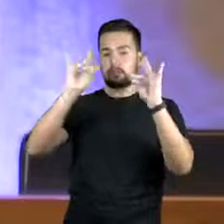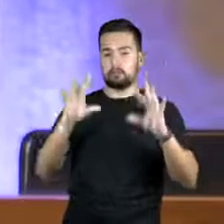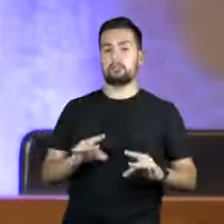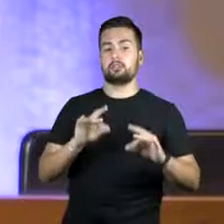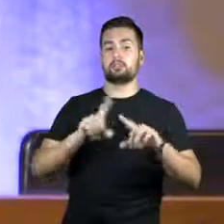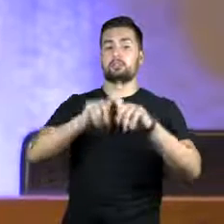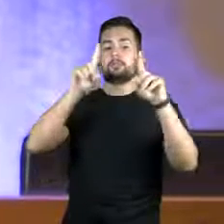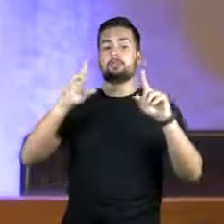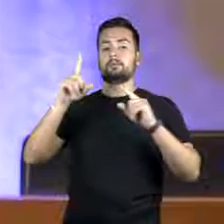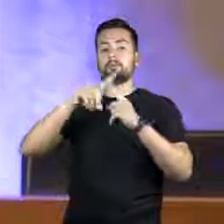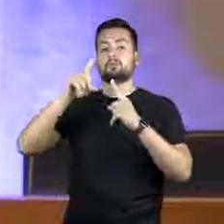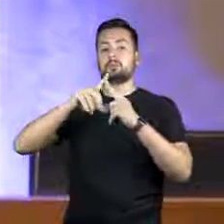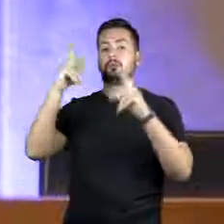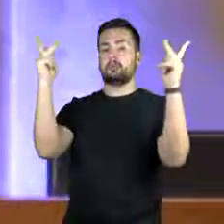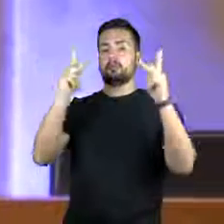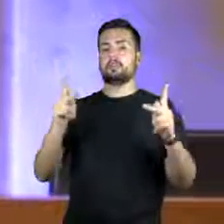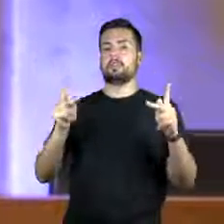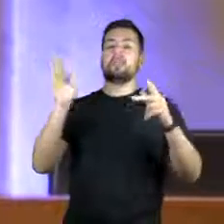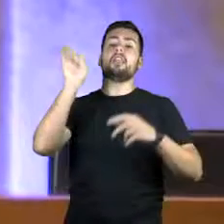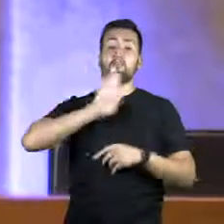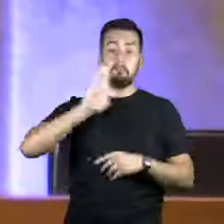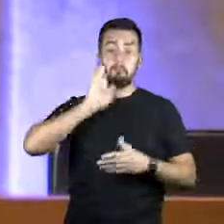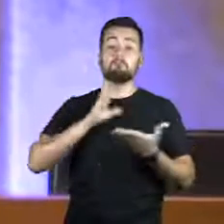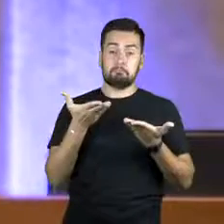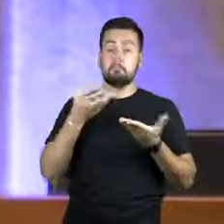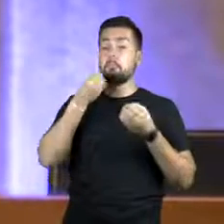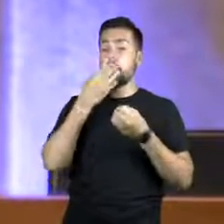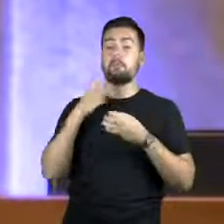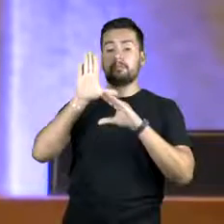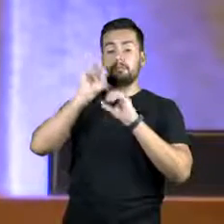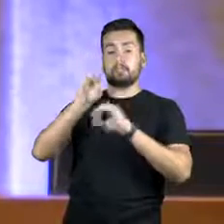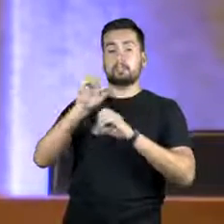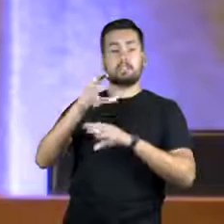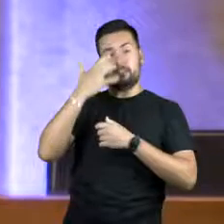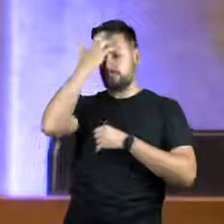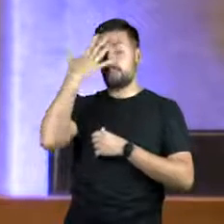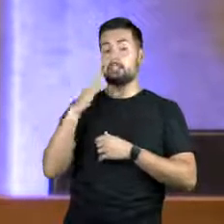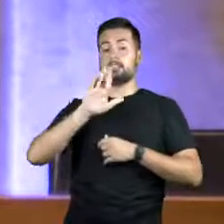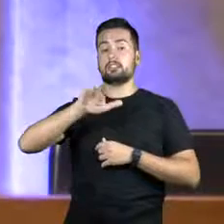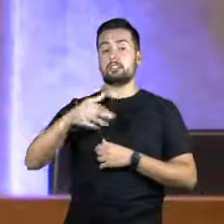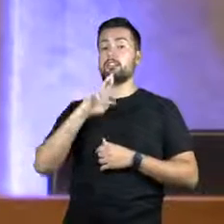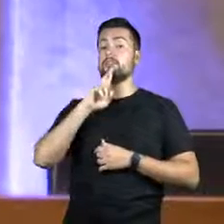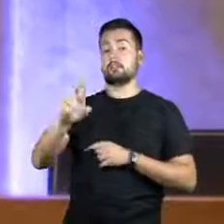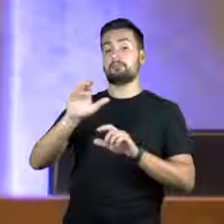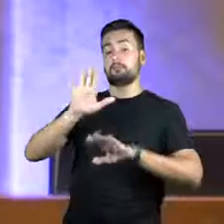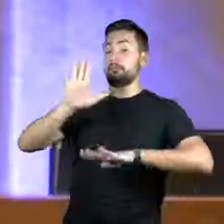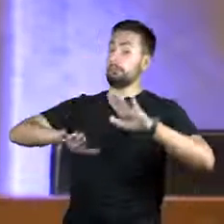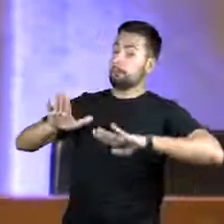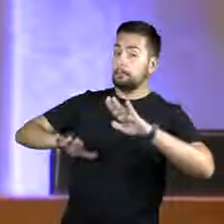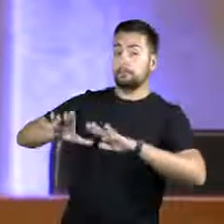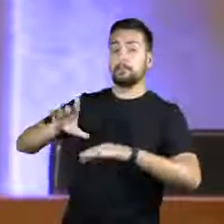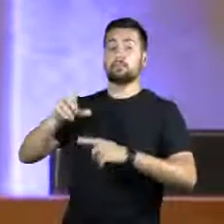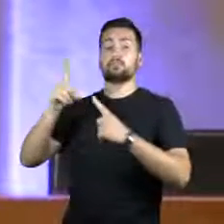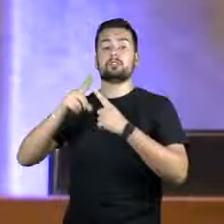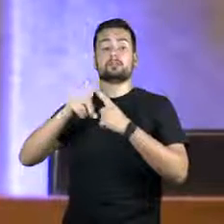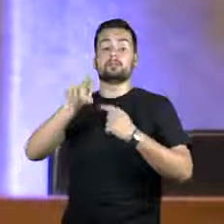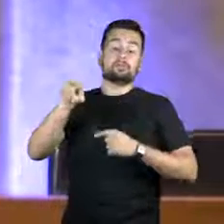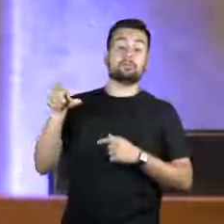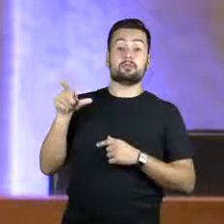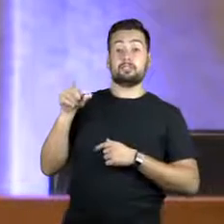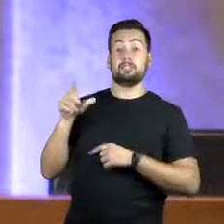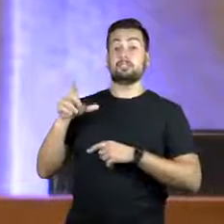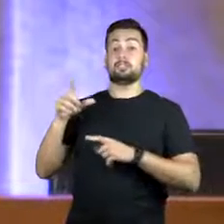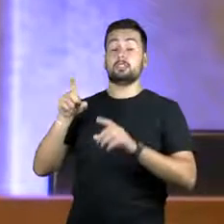tá? Mas esse tipo de programa é um programa muito intuitivo, tá? Então, assim, a resposta depende do quanto você quer dominar